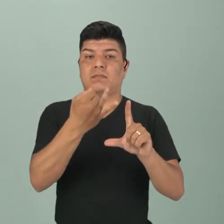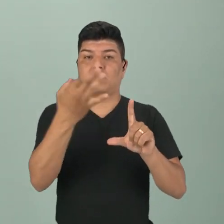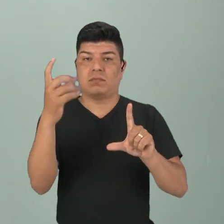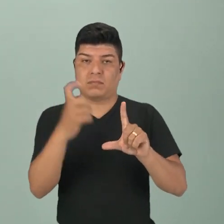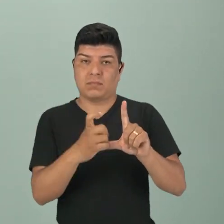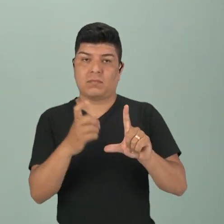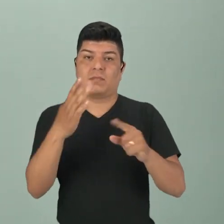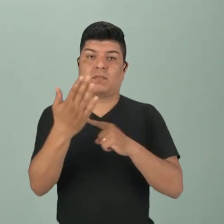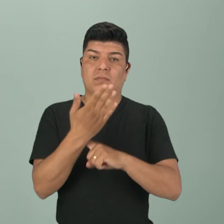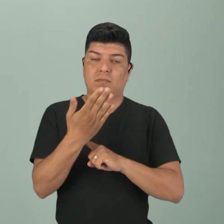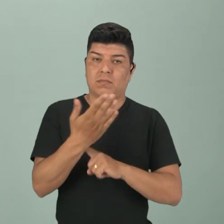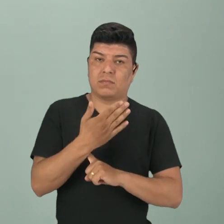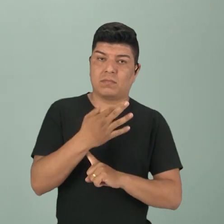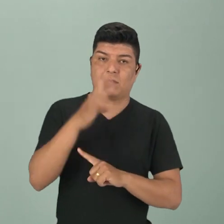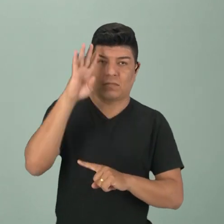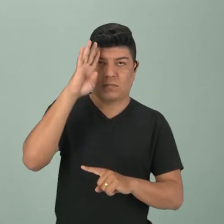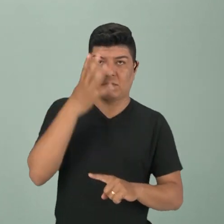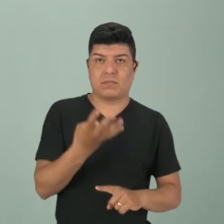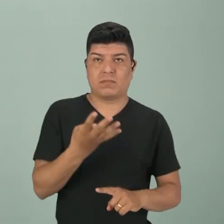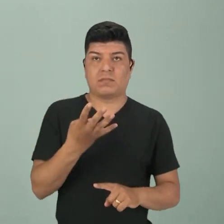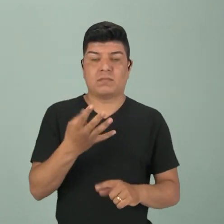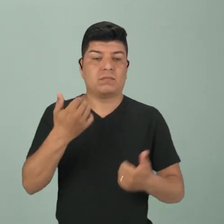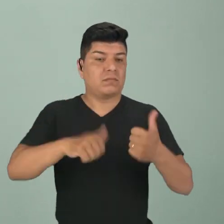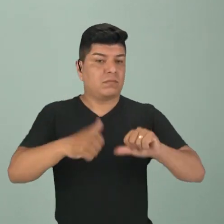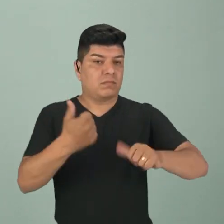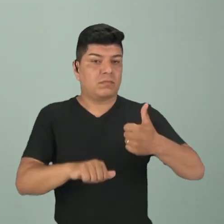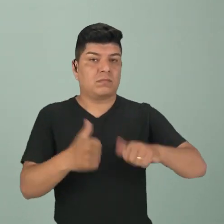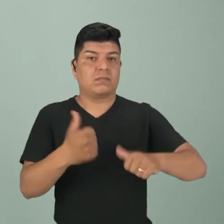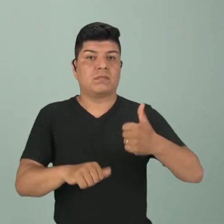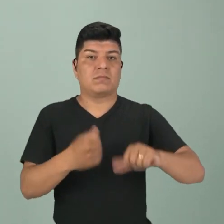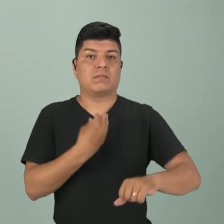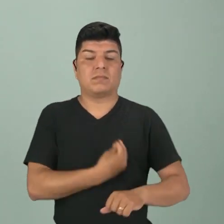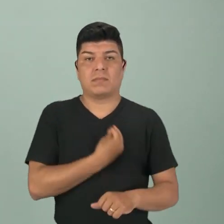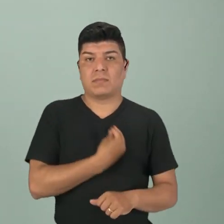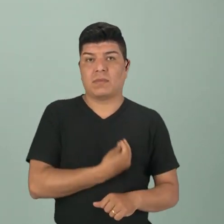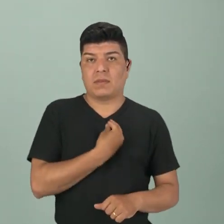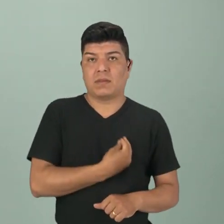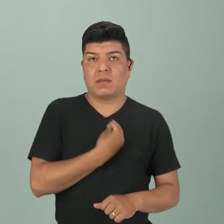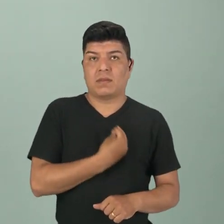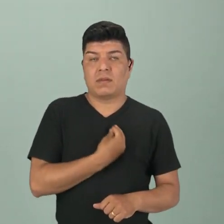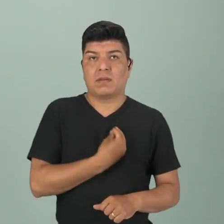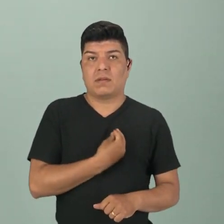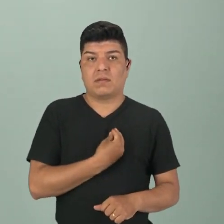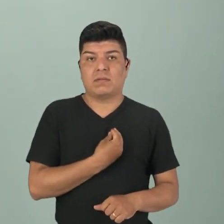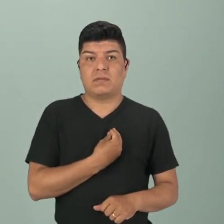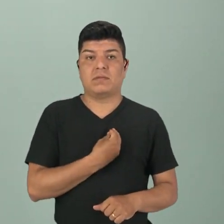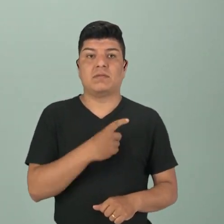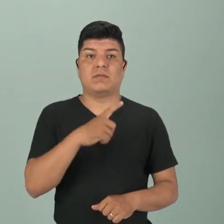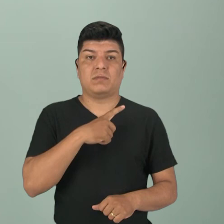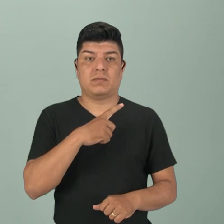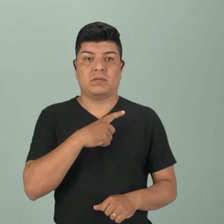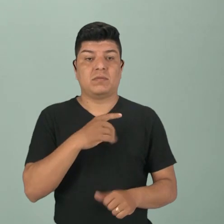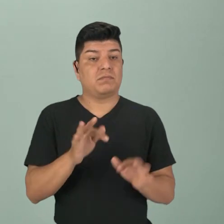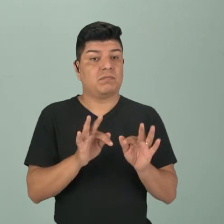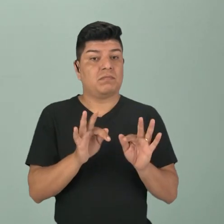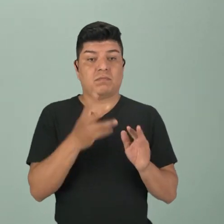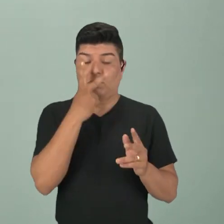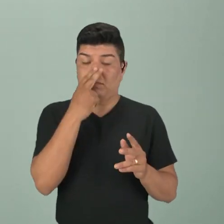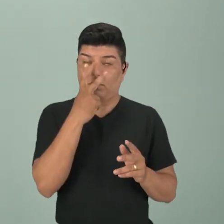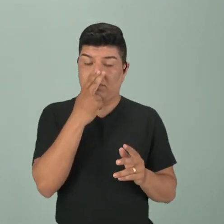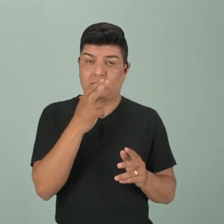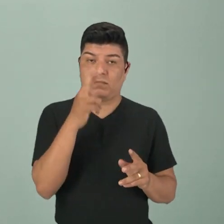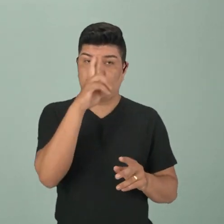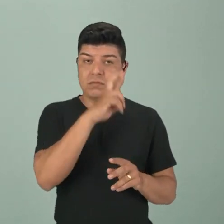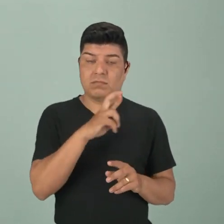nos ajudar nessa decisão. E analisar a condição de existência do logaritmo é muito similar